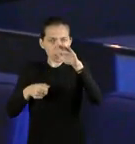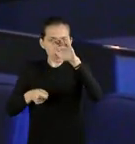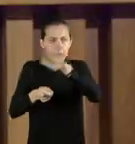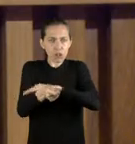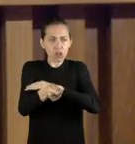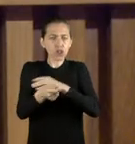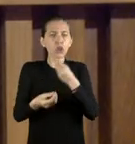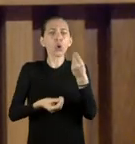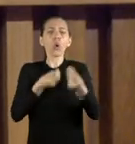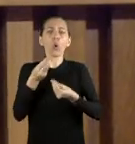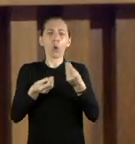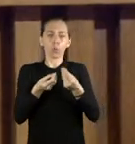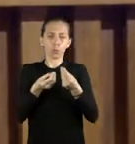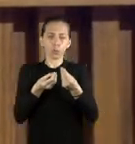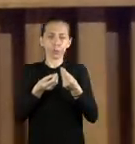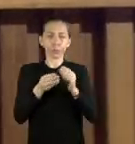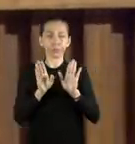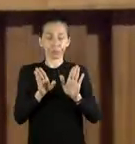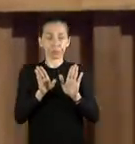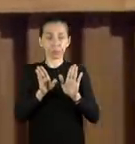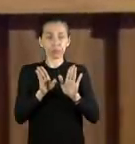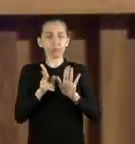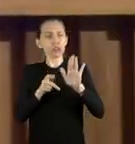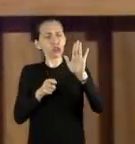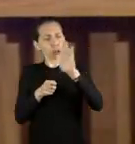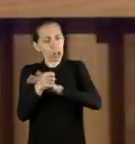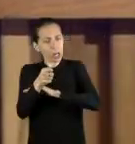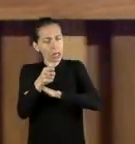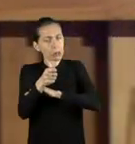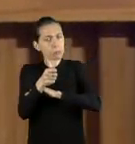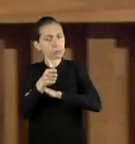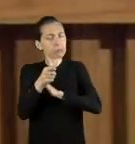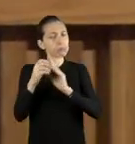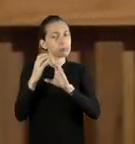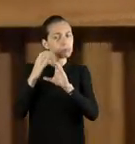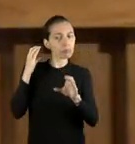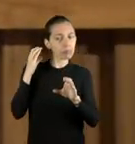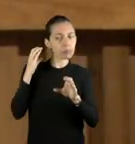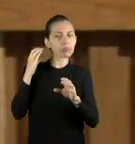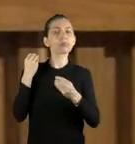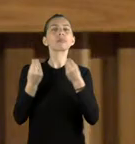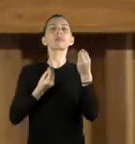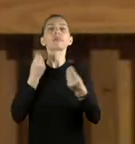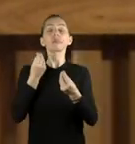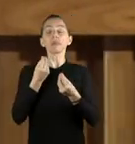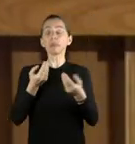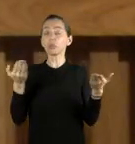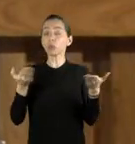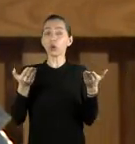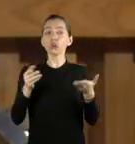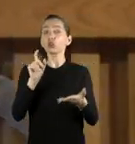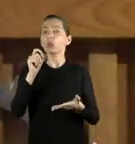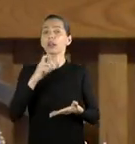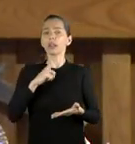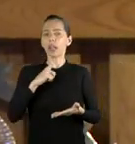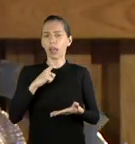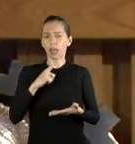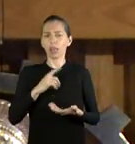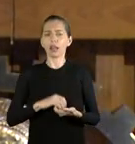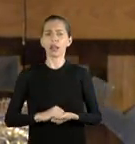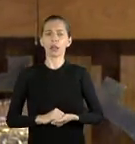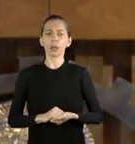Áreas na engenharia para investir. Olha, o que a gente tem hoje nas áreas